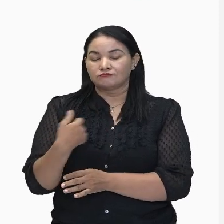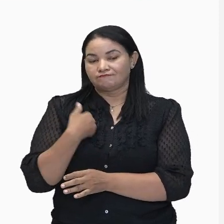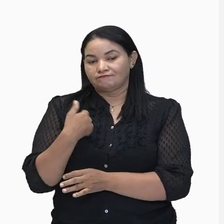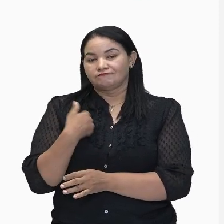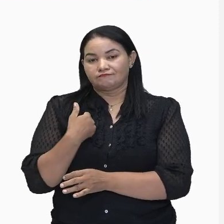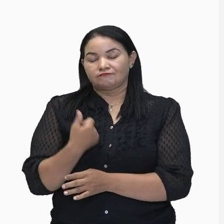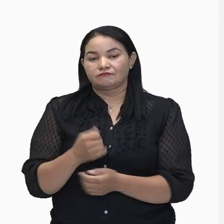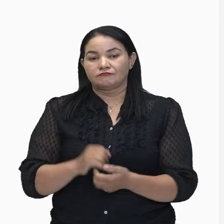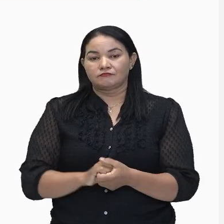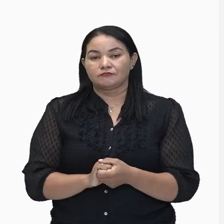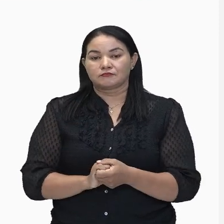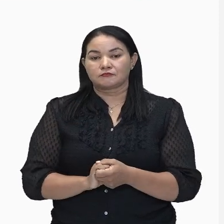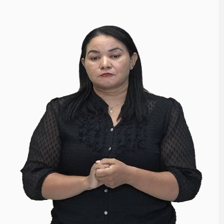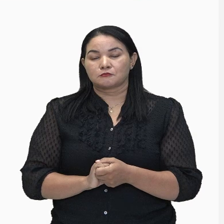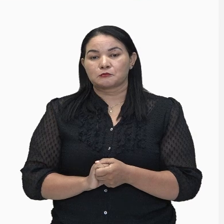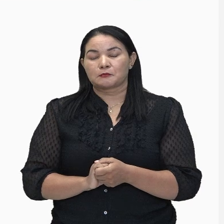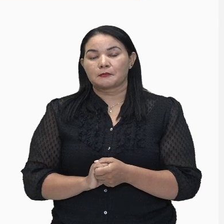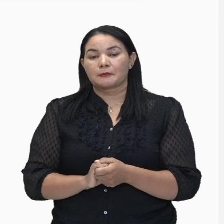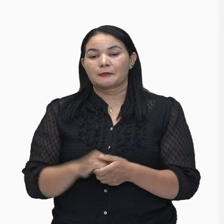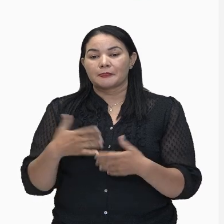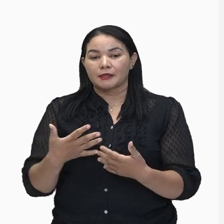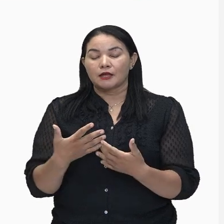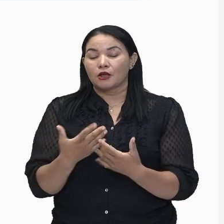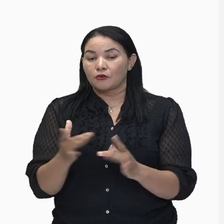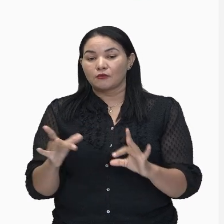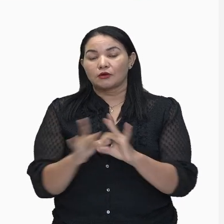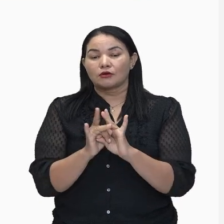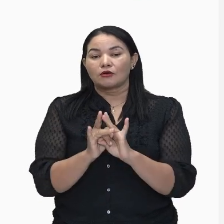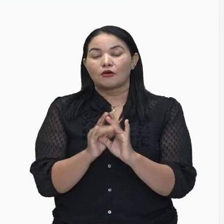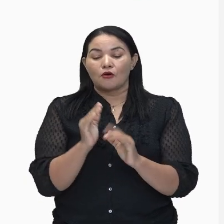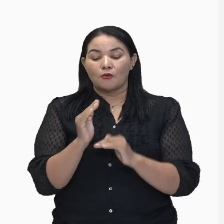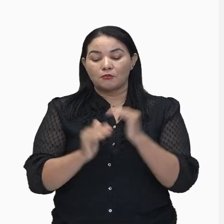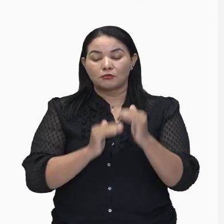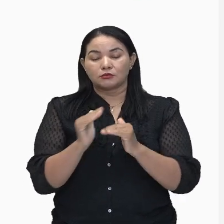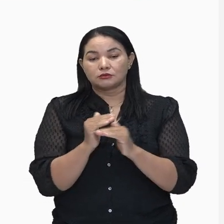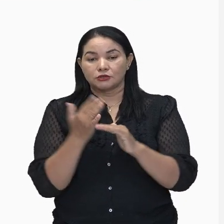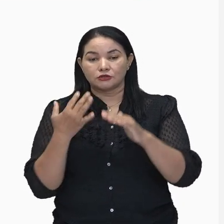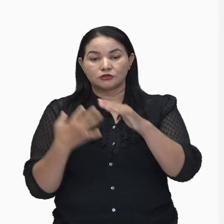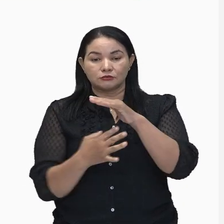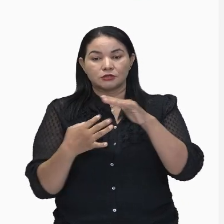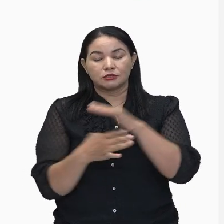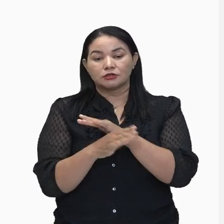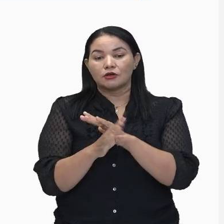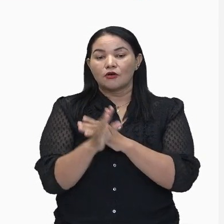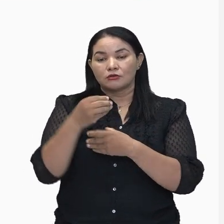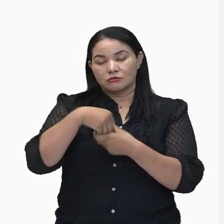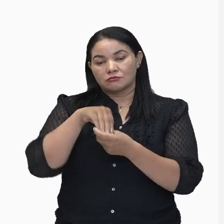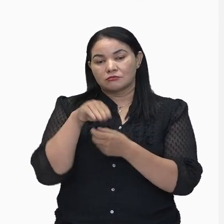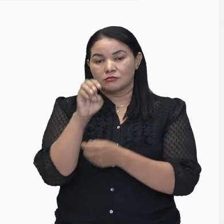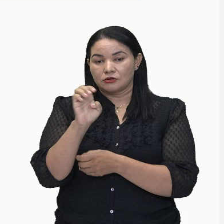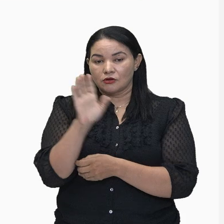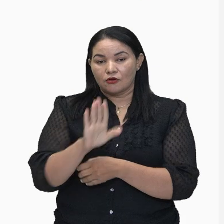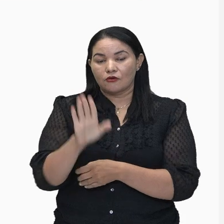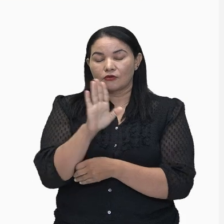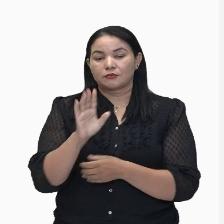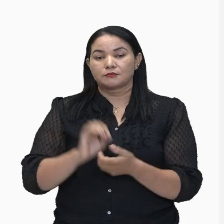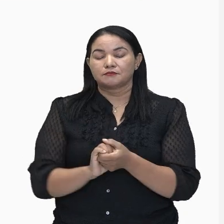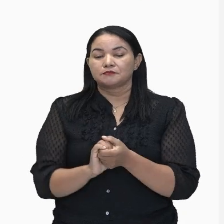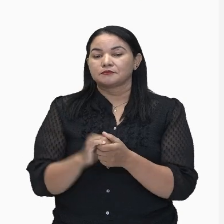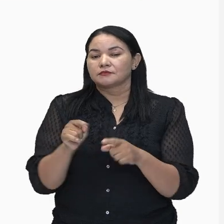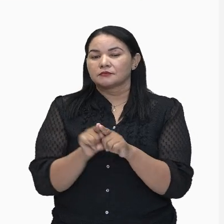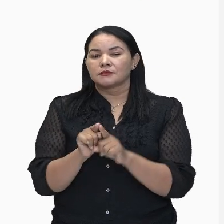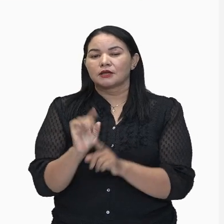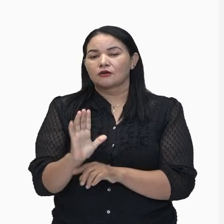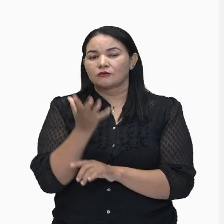de idade, tá? E isso vinculado ao processo de imigração na Europa, tá? Mesmo ocorrendo essa situação